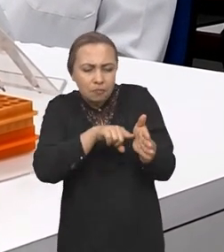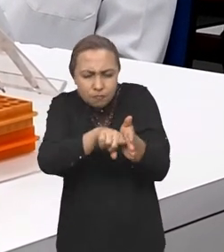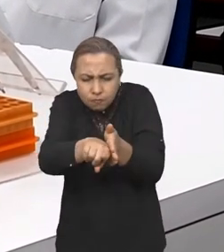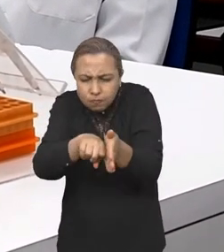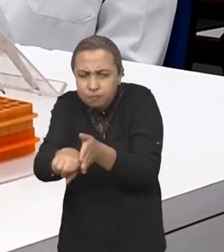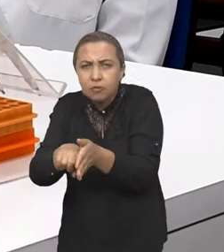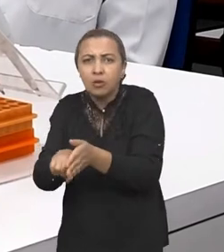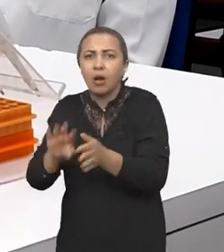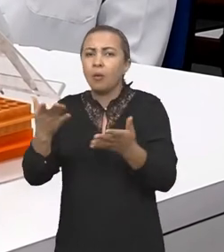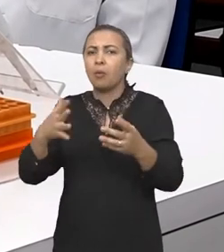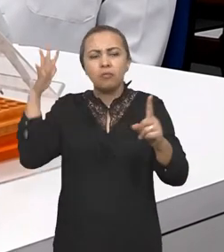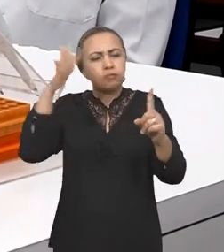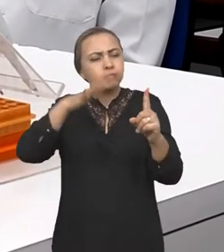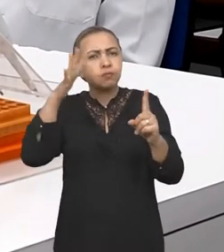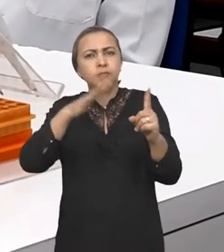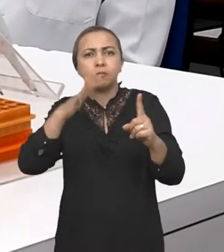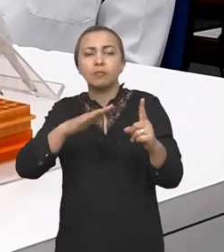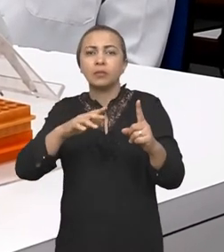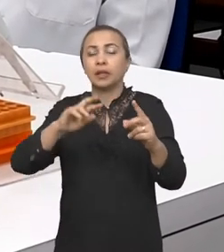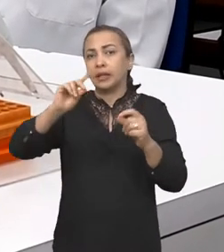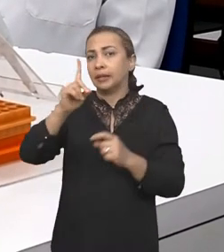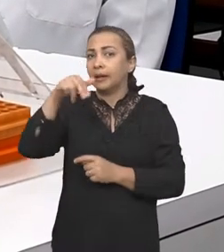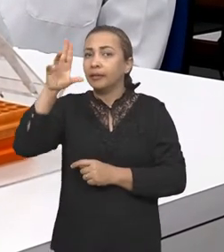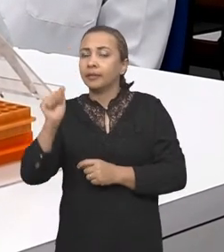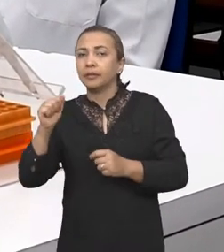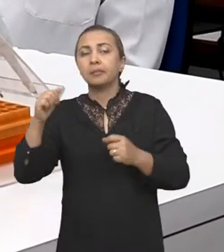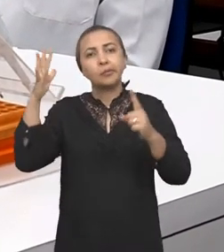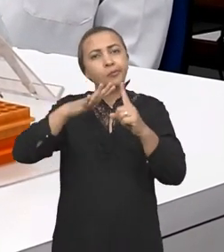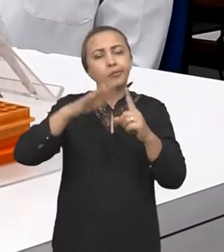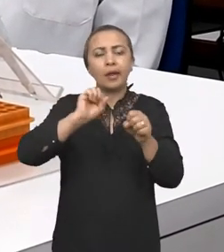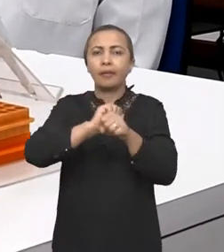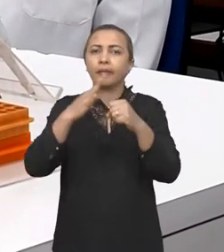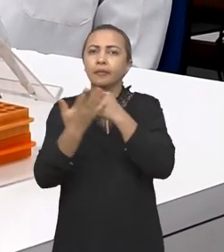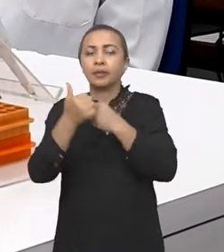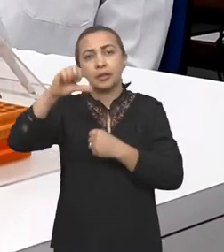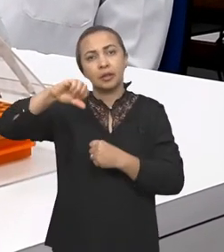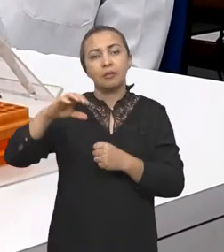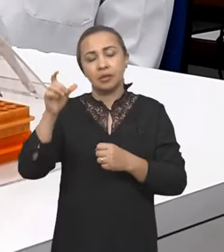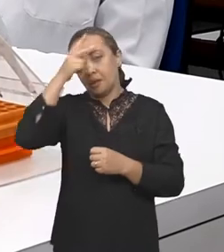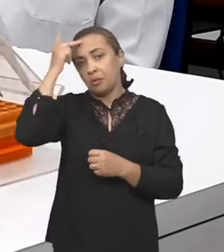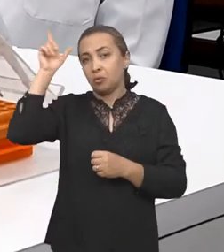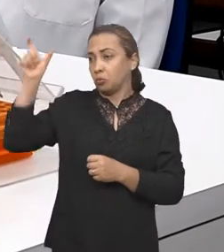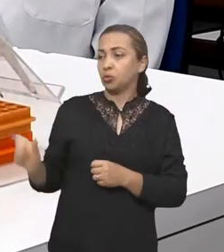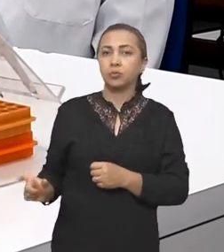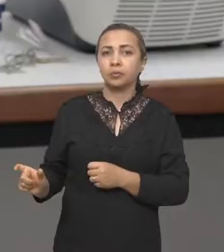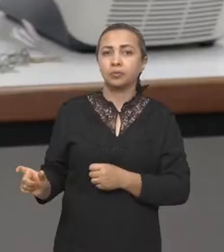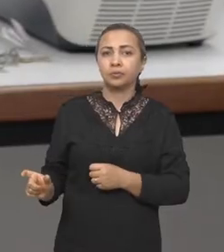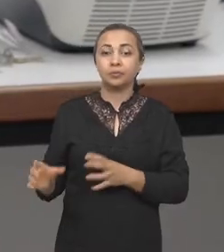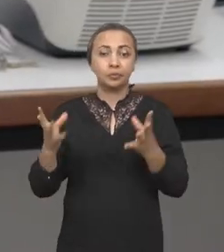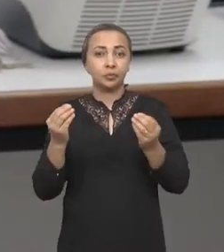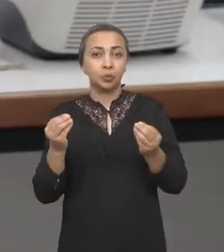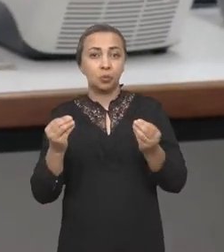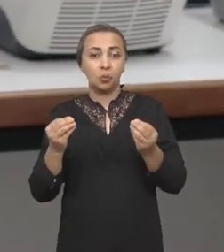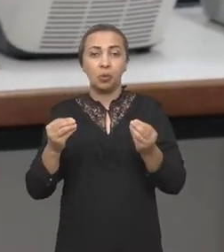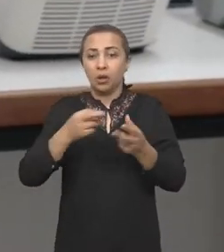fatores genéticos eles podem influenciar no desfecho clínico da COVID-19 nesses pacientes.